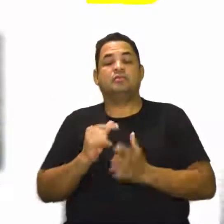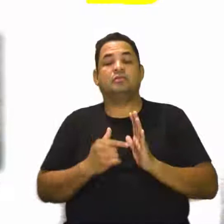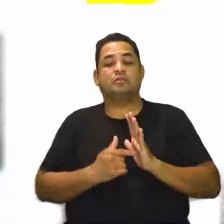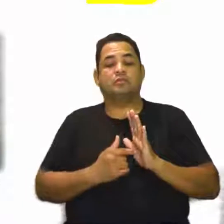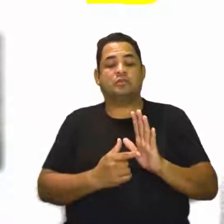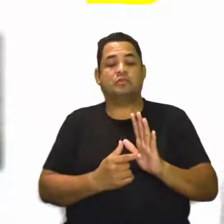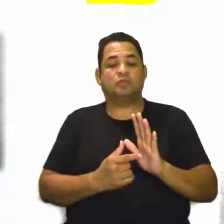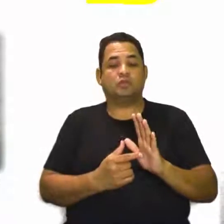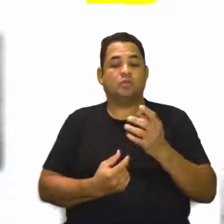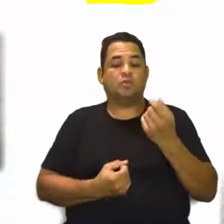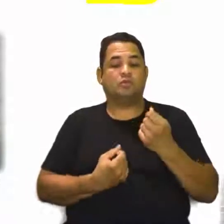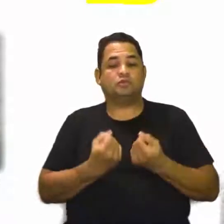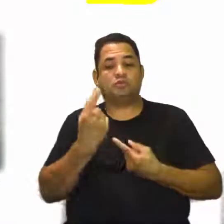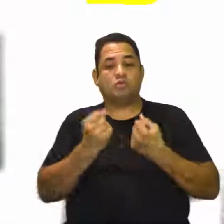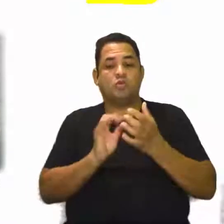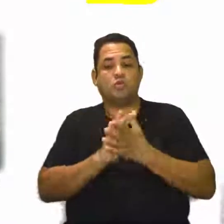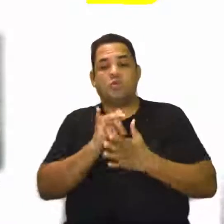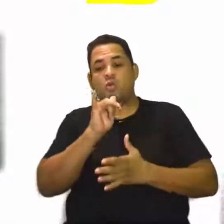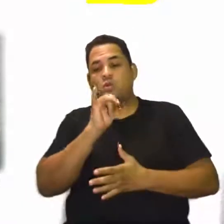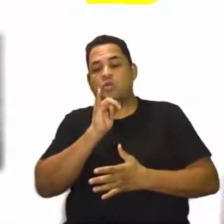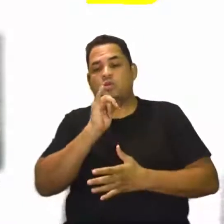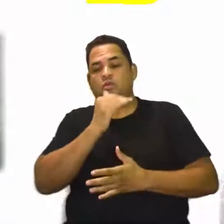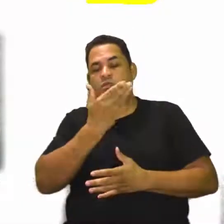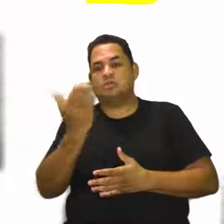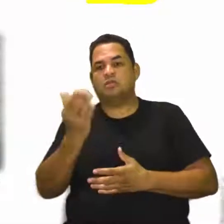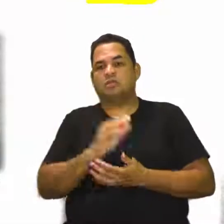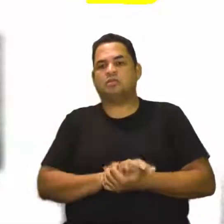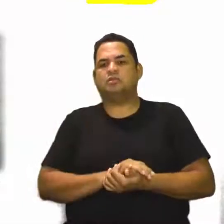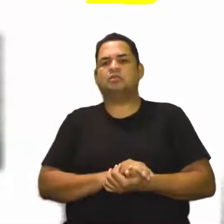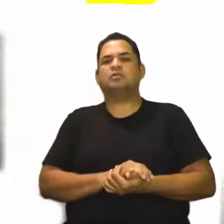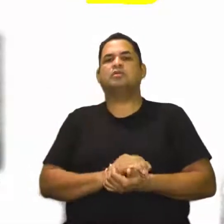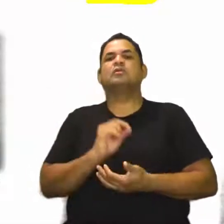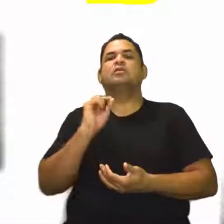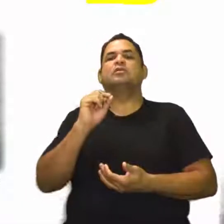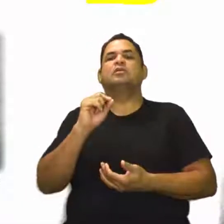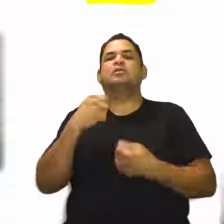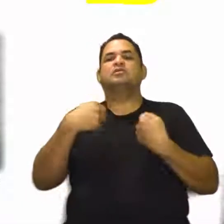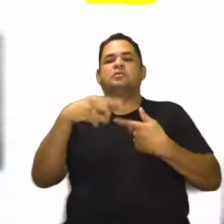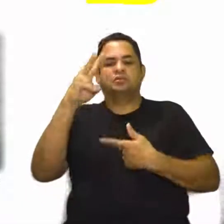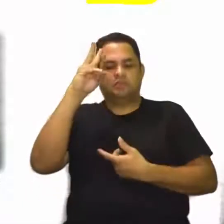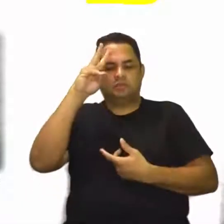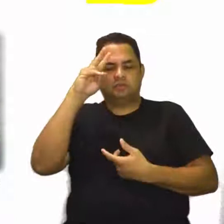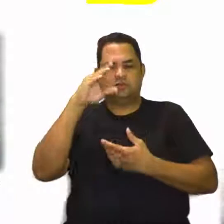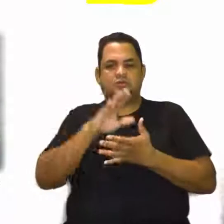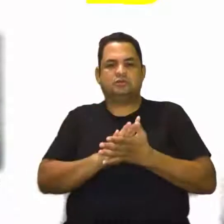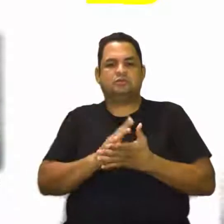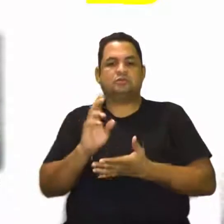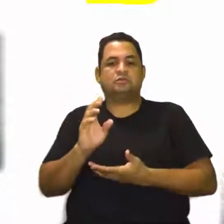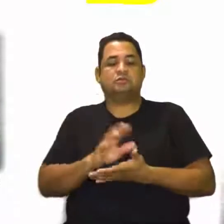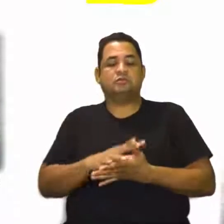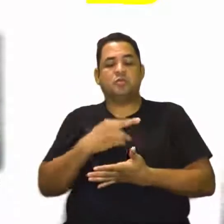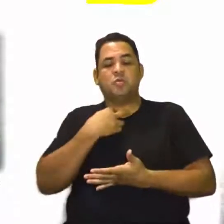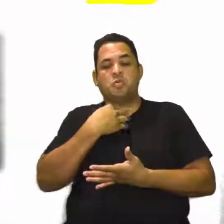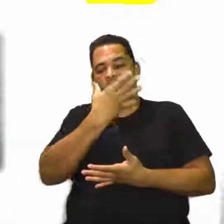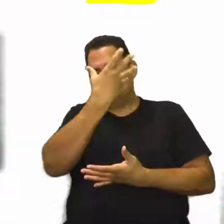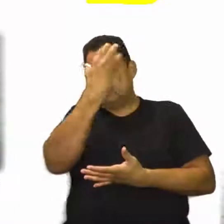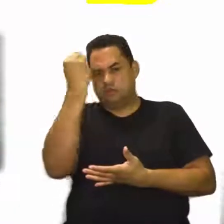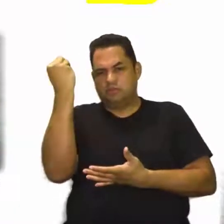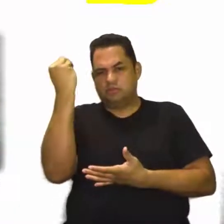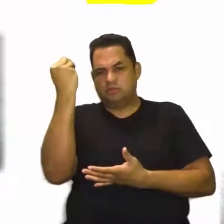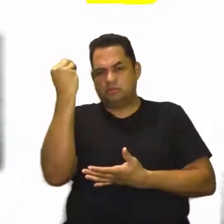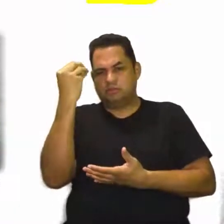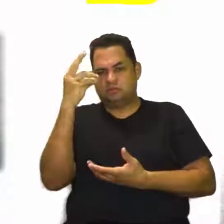trouxe alguns exemplos de teste. O que a gente quer lembrar para você não esquecer e